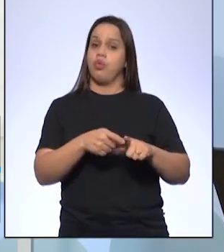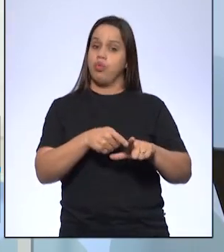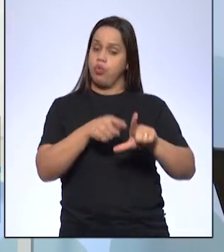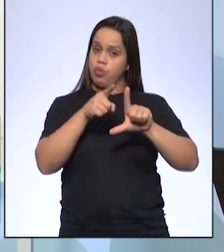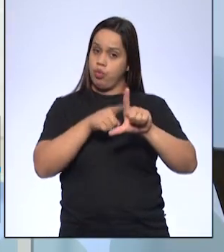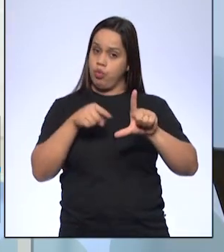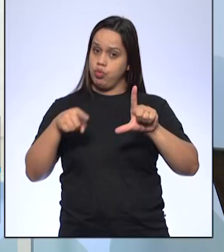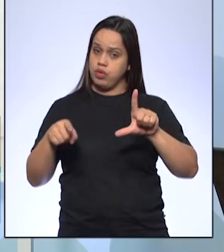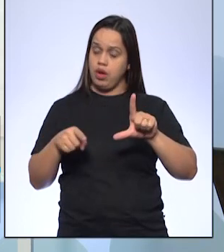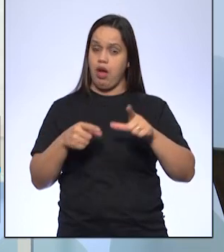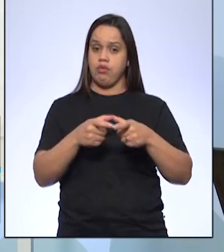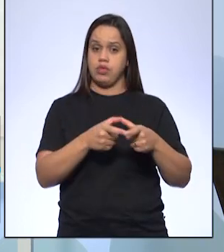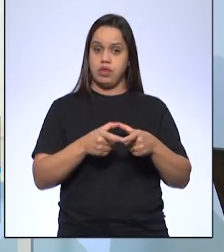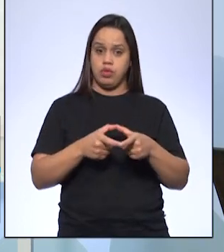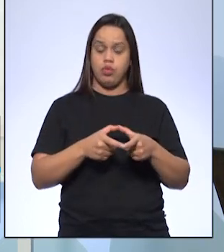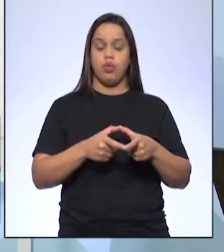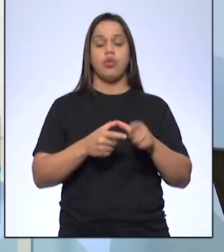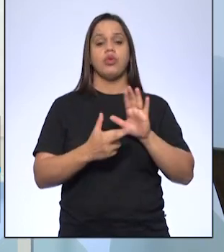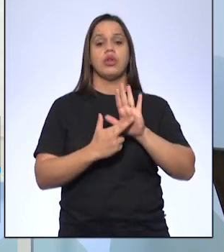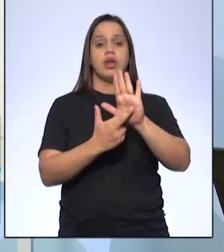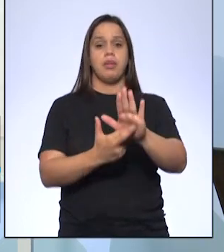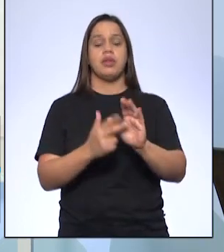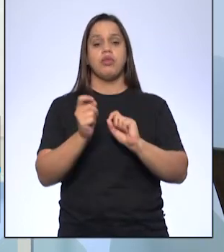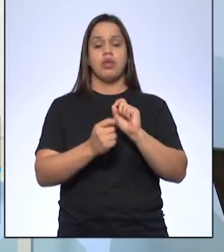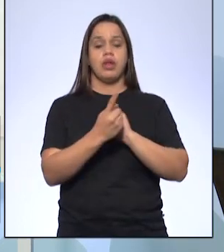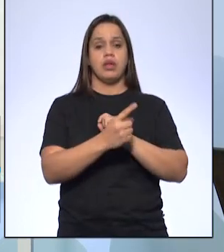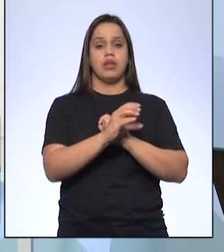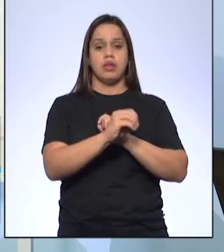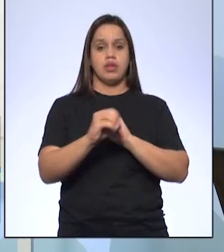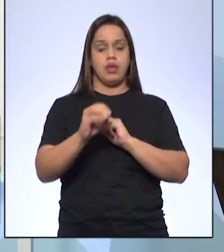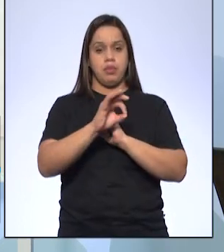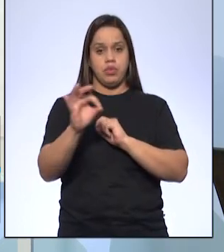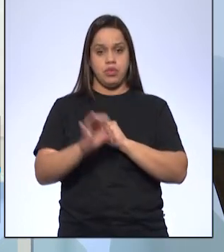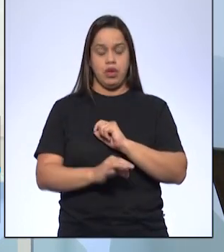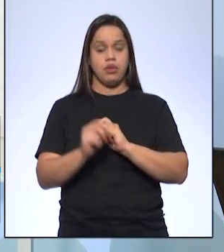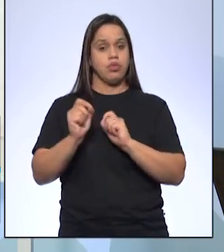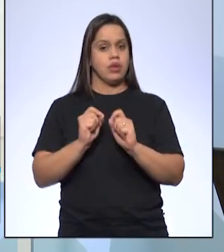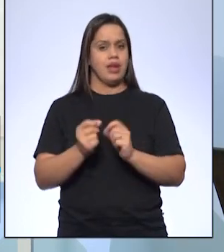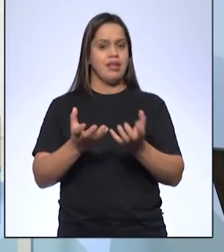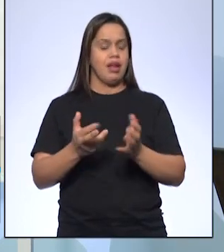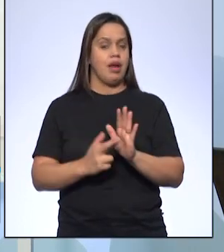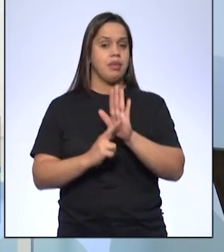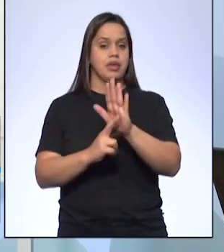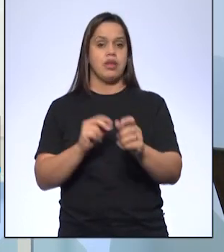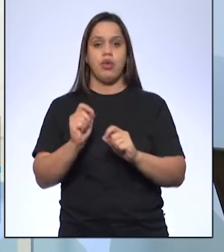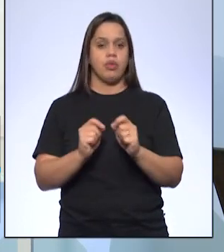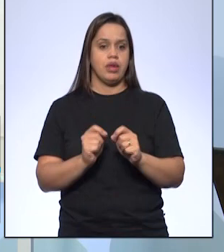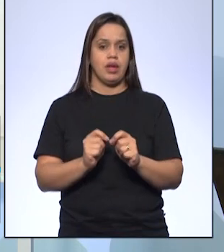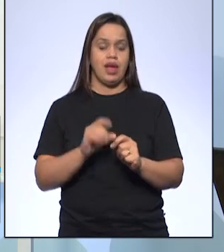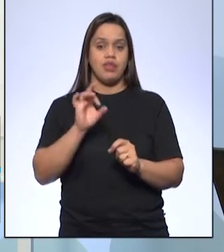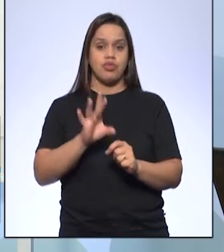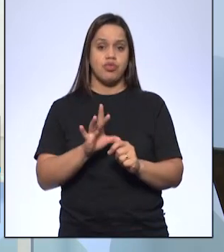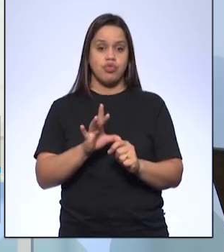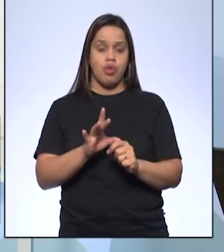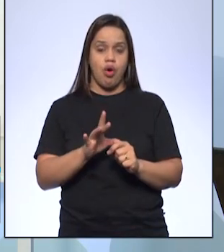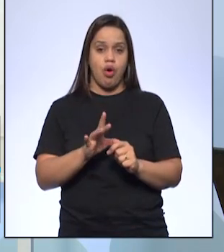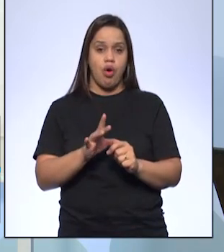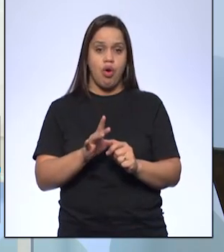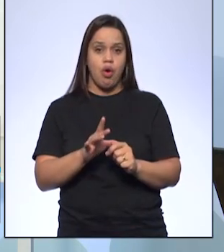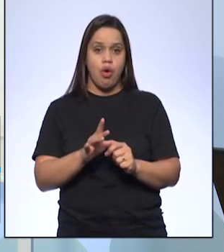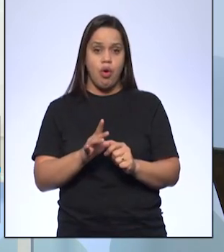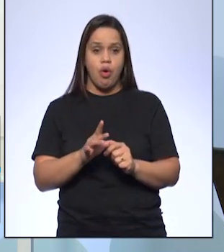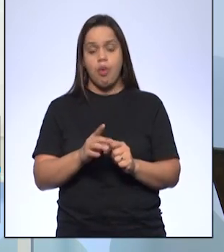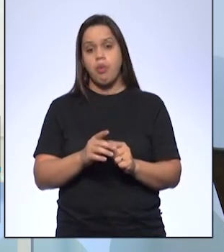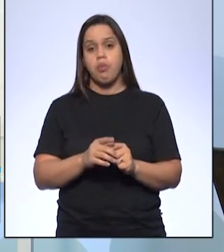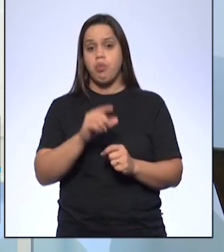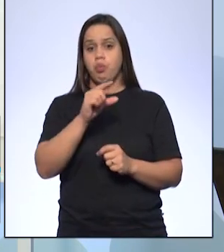representam 100%, eles querem representar ali uma empresa, uma fatia, né? Por isso que a gente usa também a ideia